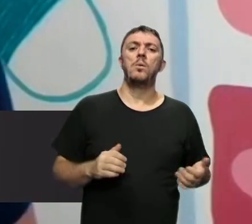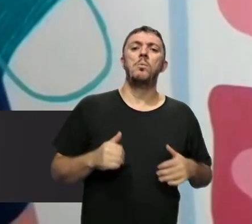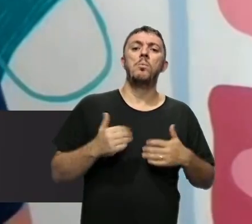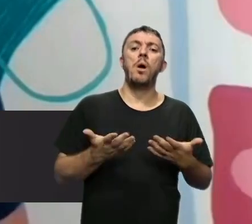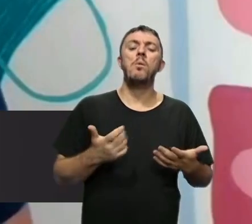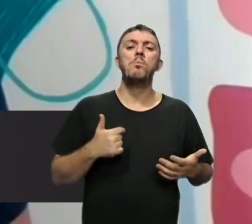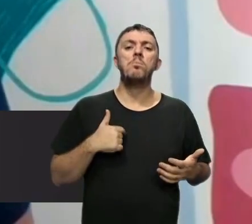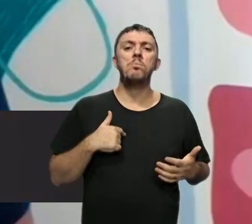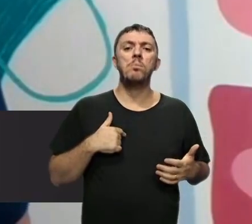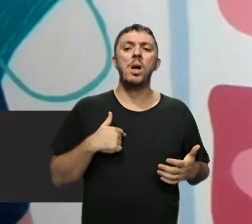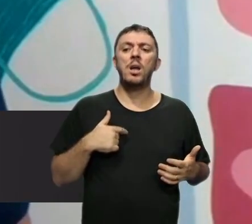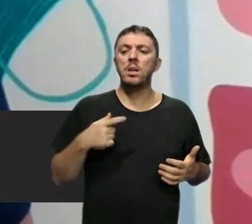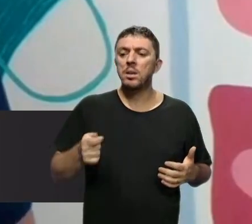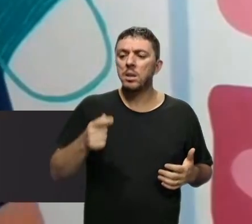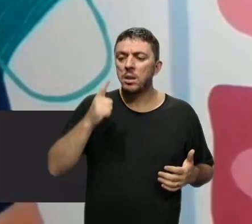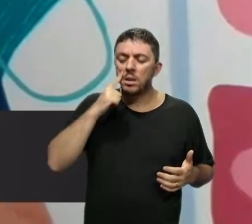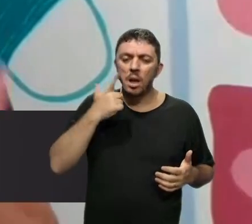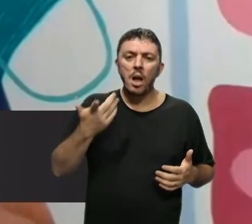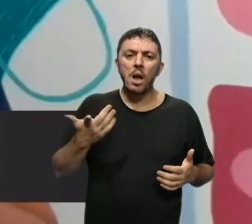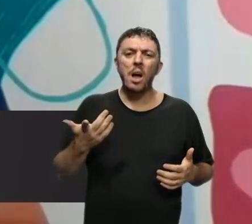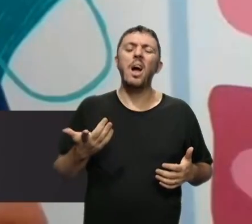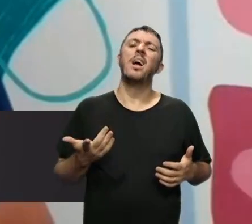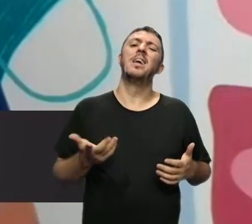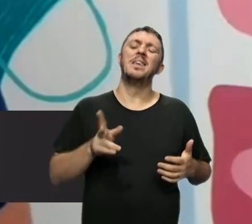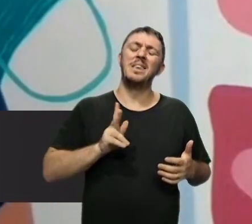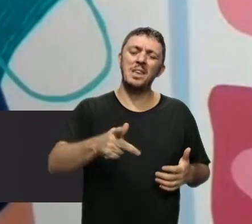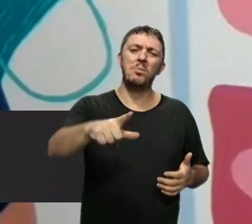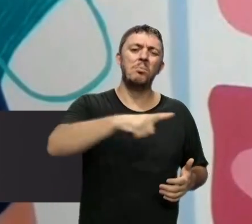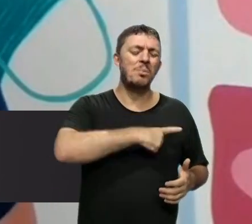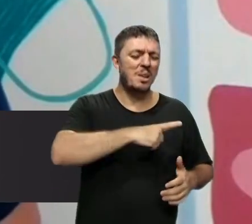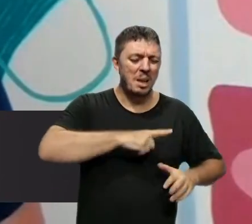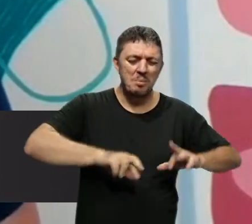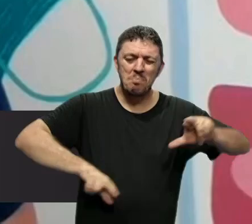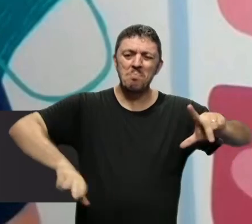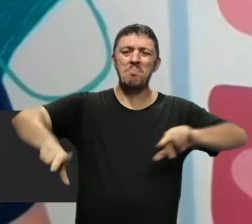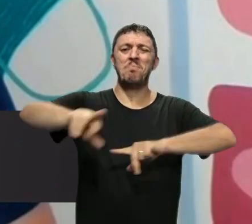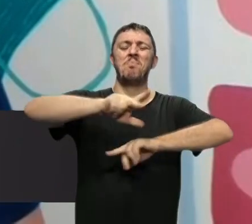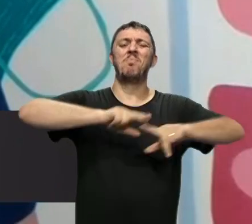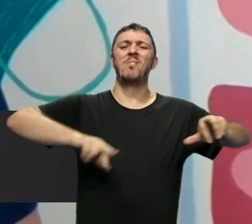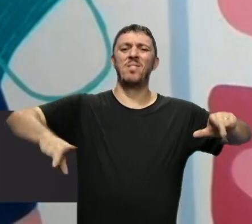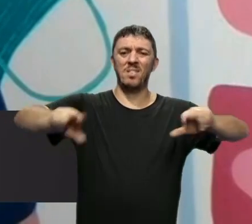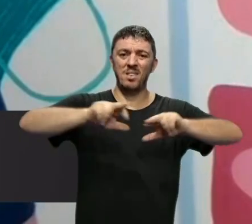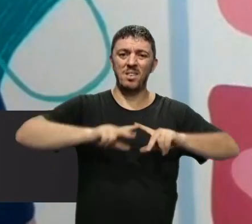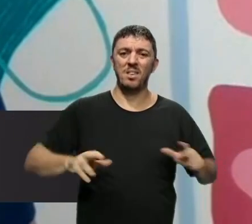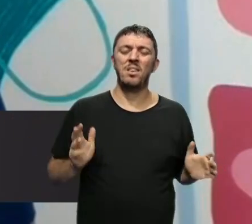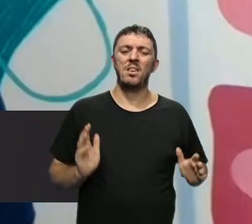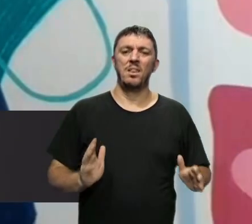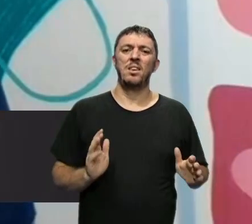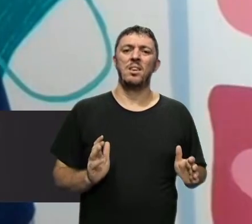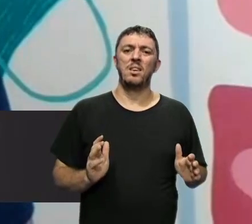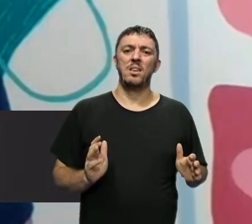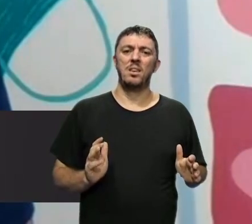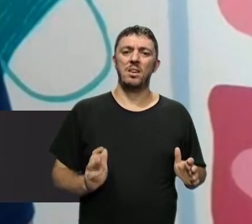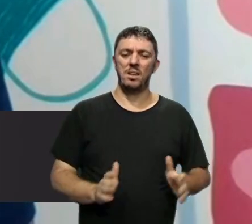estou enxergando que dá para fazer ali? Sempre tem alguma coisa a mais, né? Então, eu acho que a gente